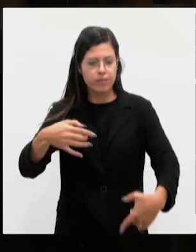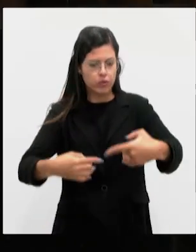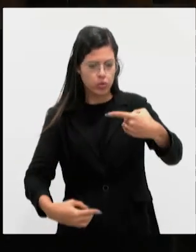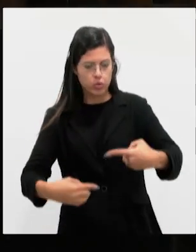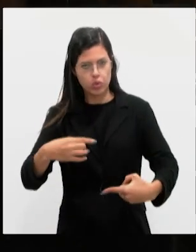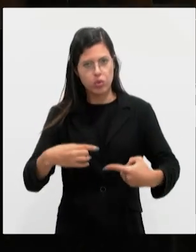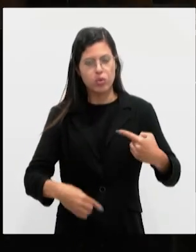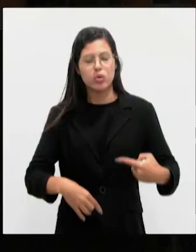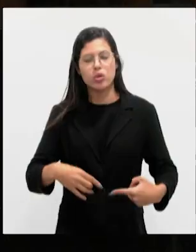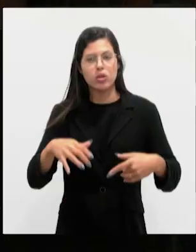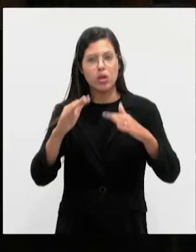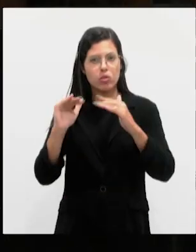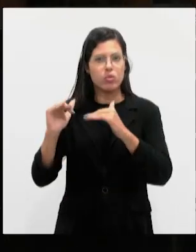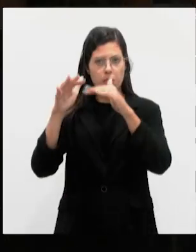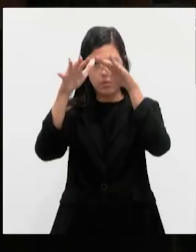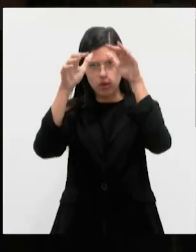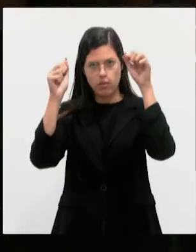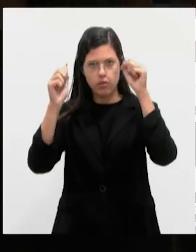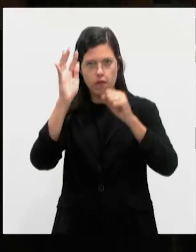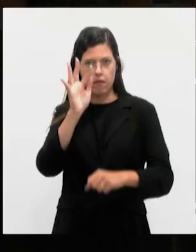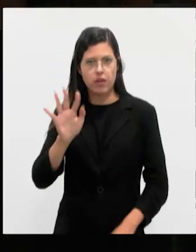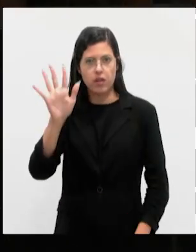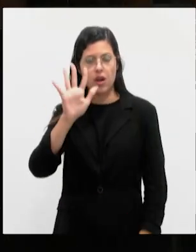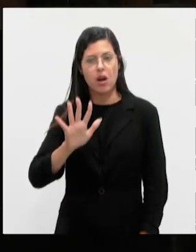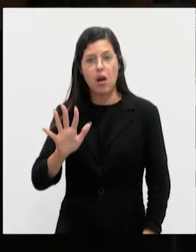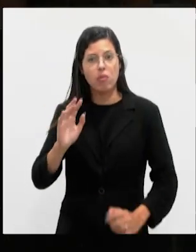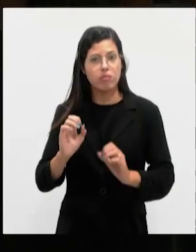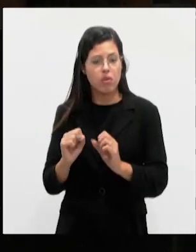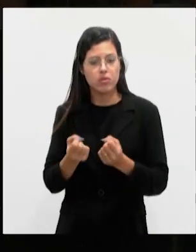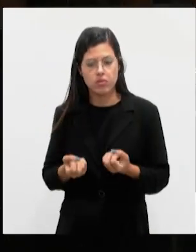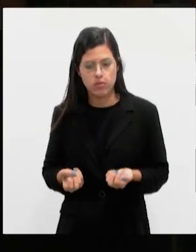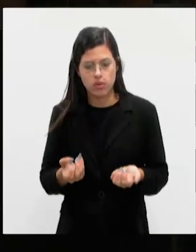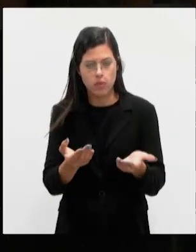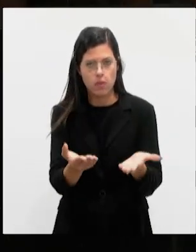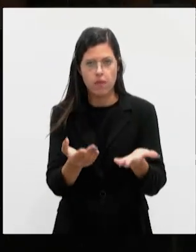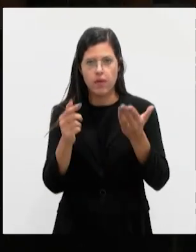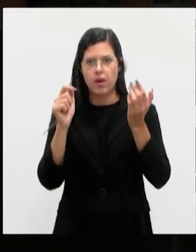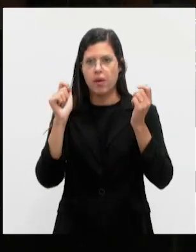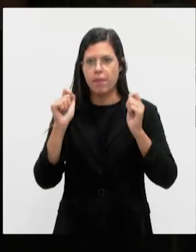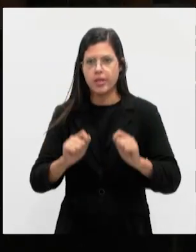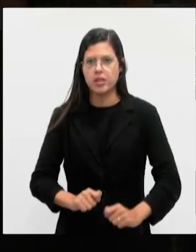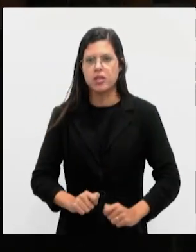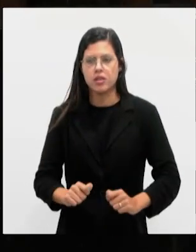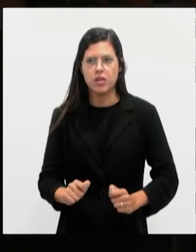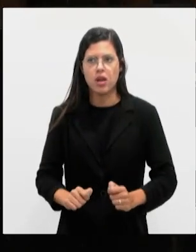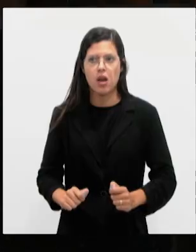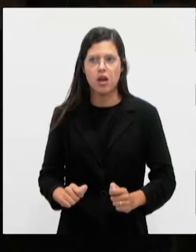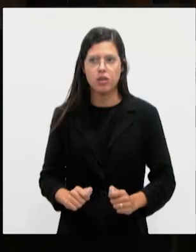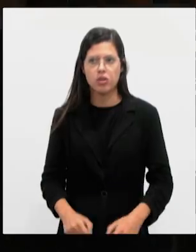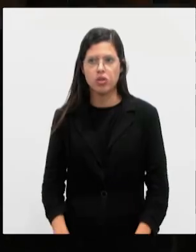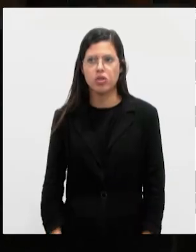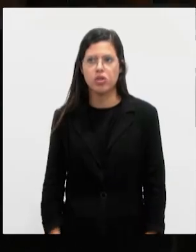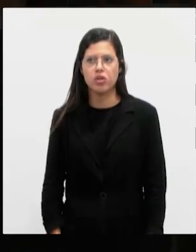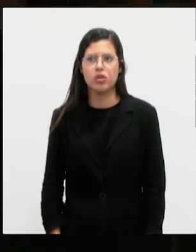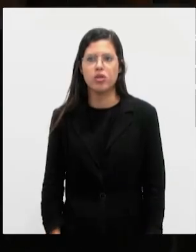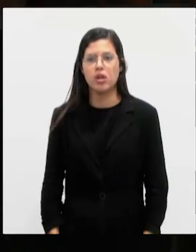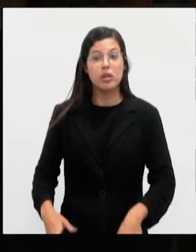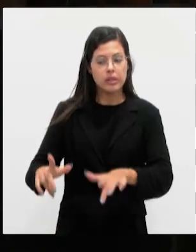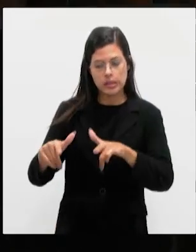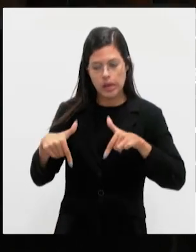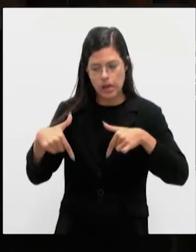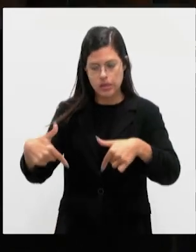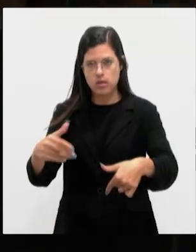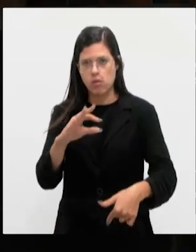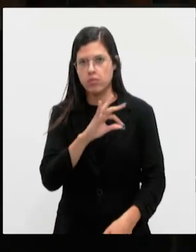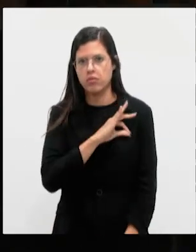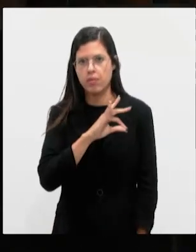Tribunal Federal, para que possa devolver a capacidade de habitualidade da nossa polícia